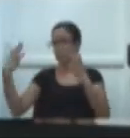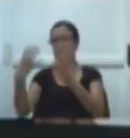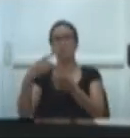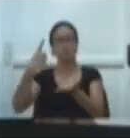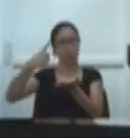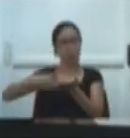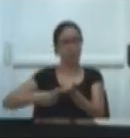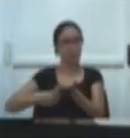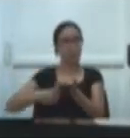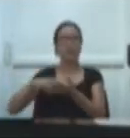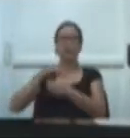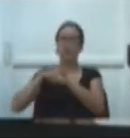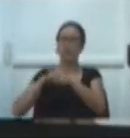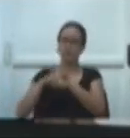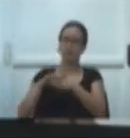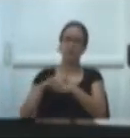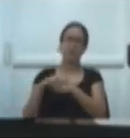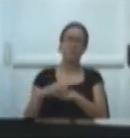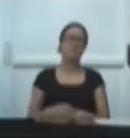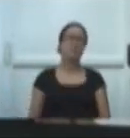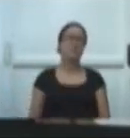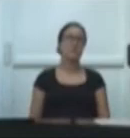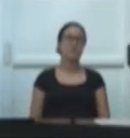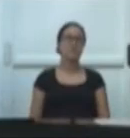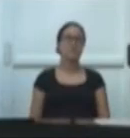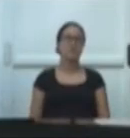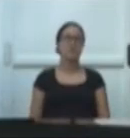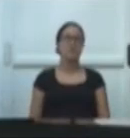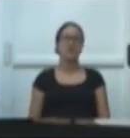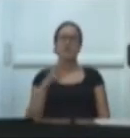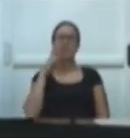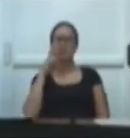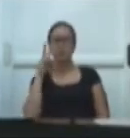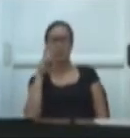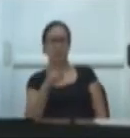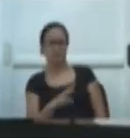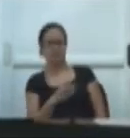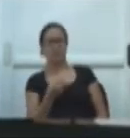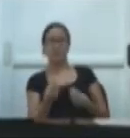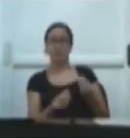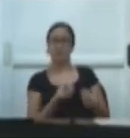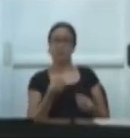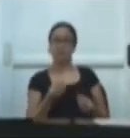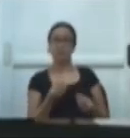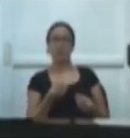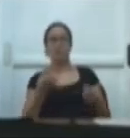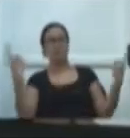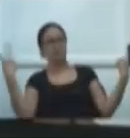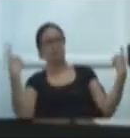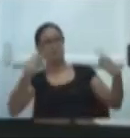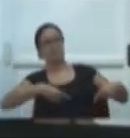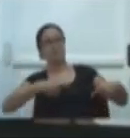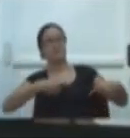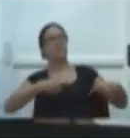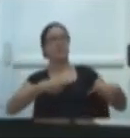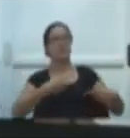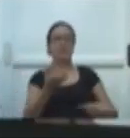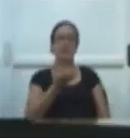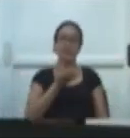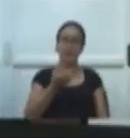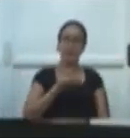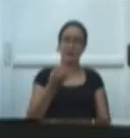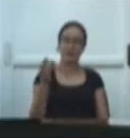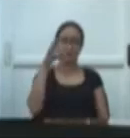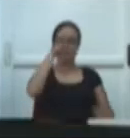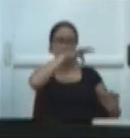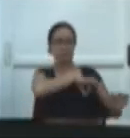Quando a gente viu os 17 na Câmara, nós falamos, nós vamos desafiar o pastor Nilton na Câmara Municipal, nós queremos reajuste real para os